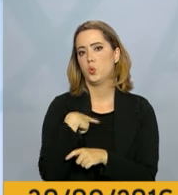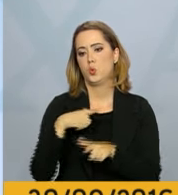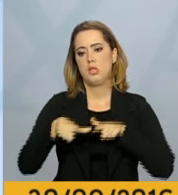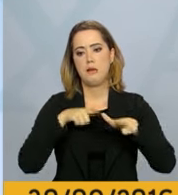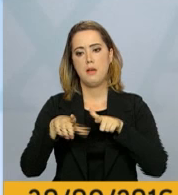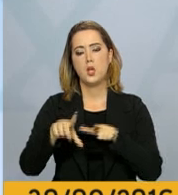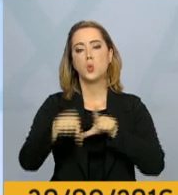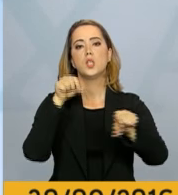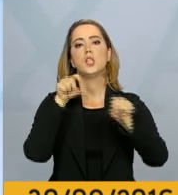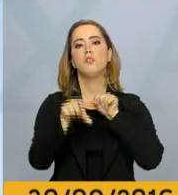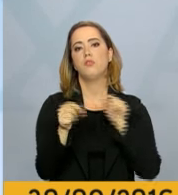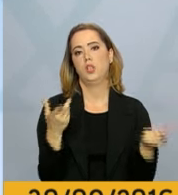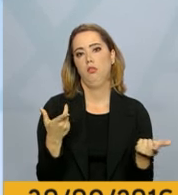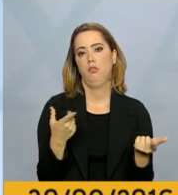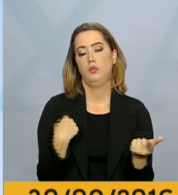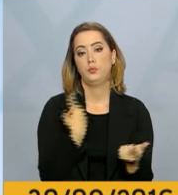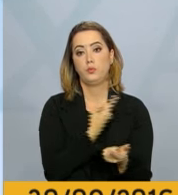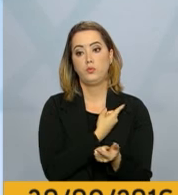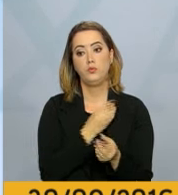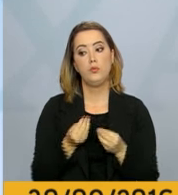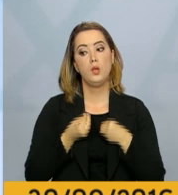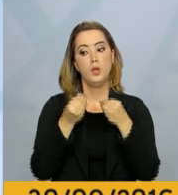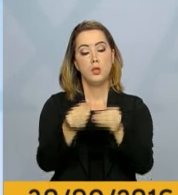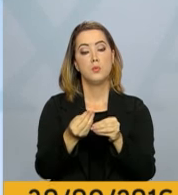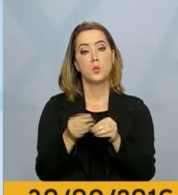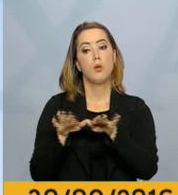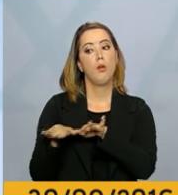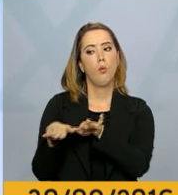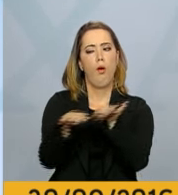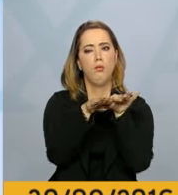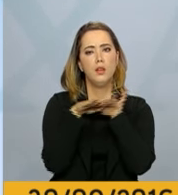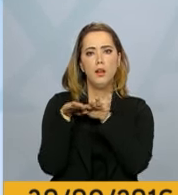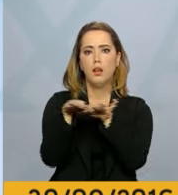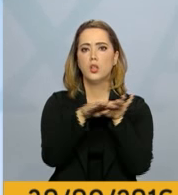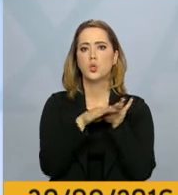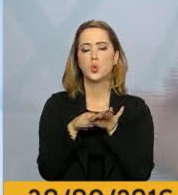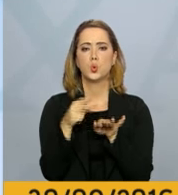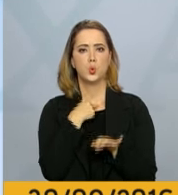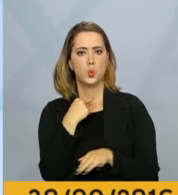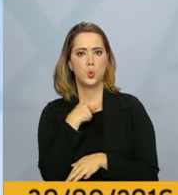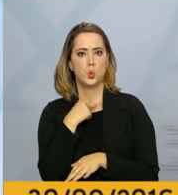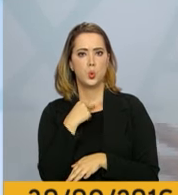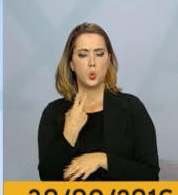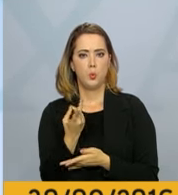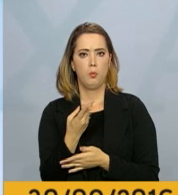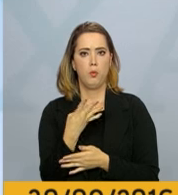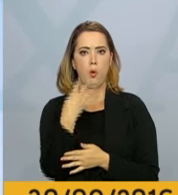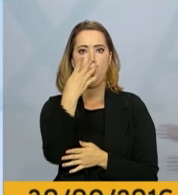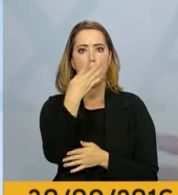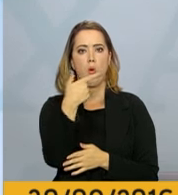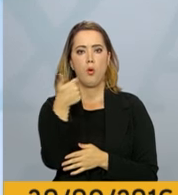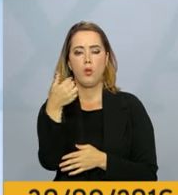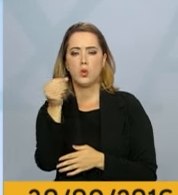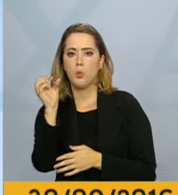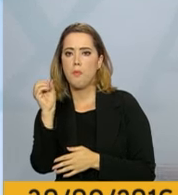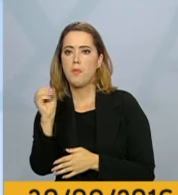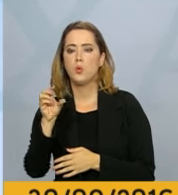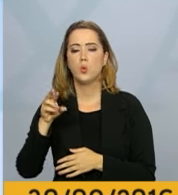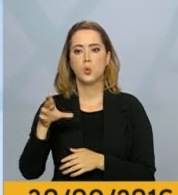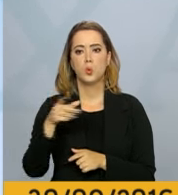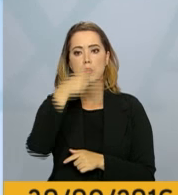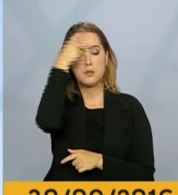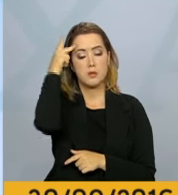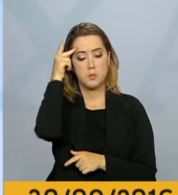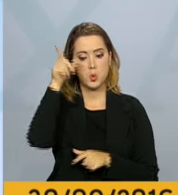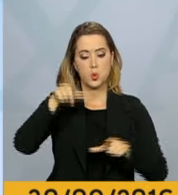a meritocracia no serviço público, nada de nomear. E, num primeiro momento, eliminamos 4.200 cargos de livre